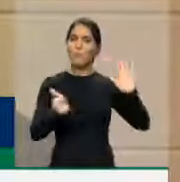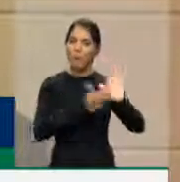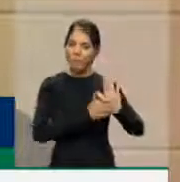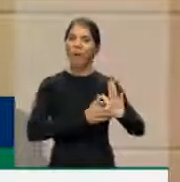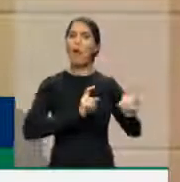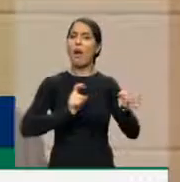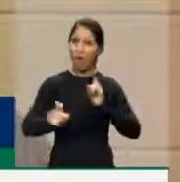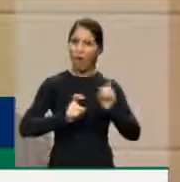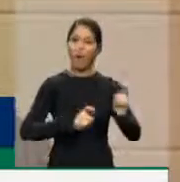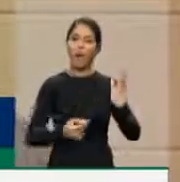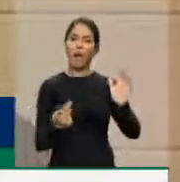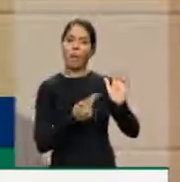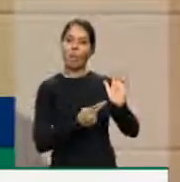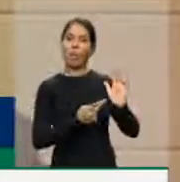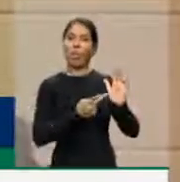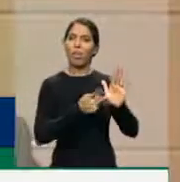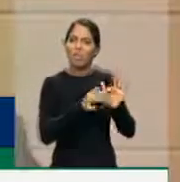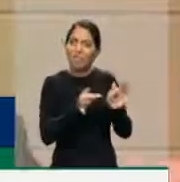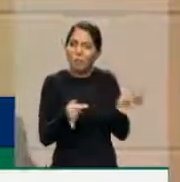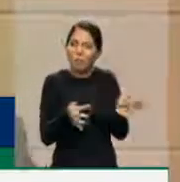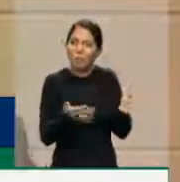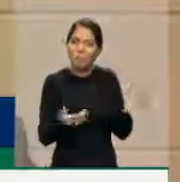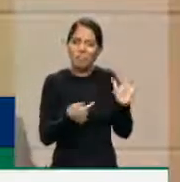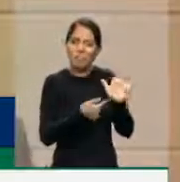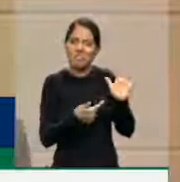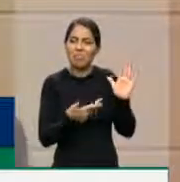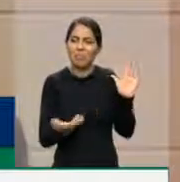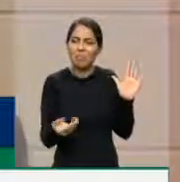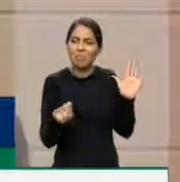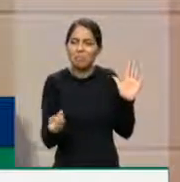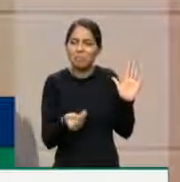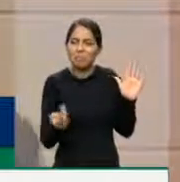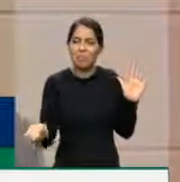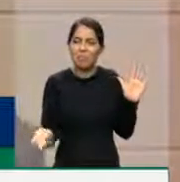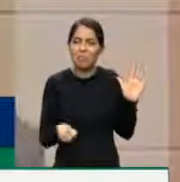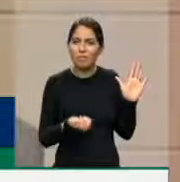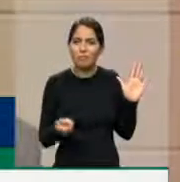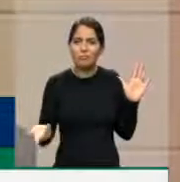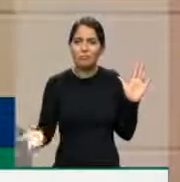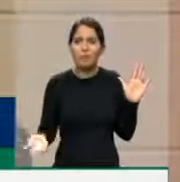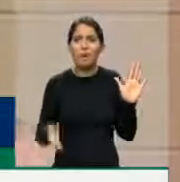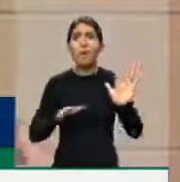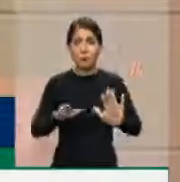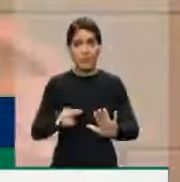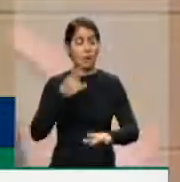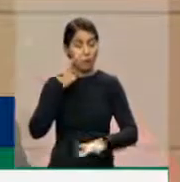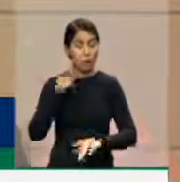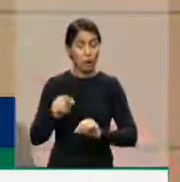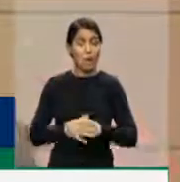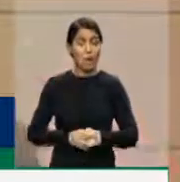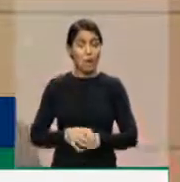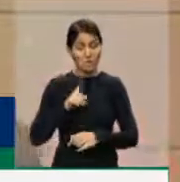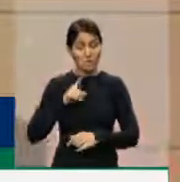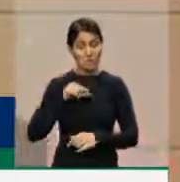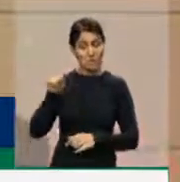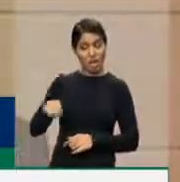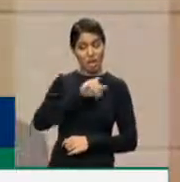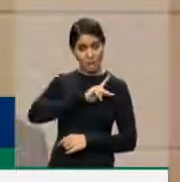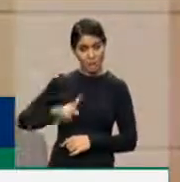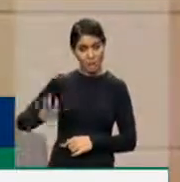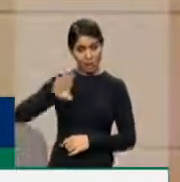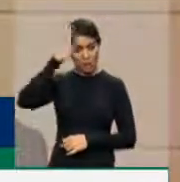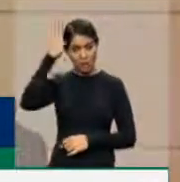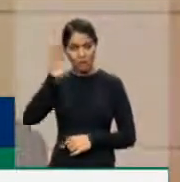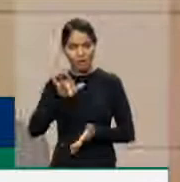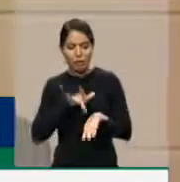pífia. As duas são, no fundo, o presidente lavando as mãos, fingindo que fez o que teria